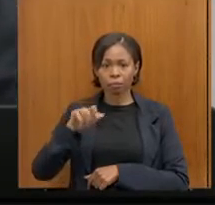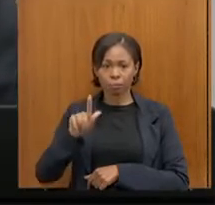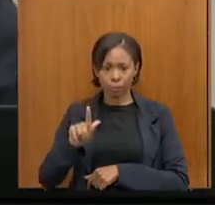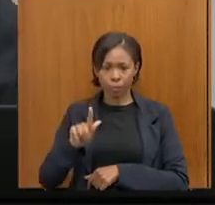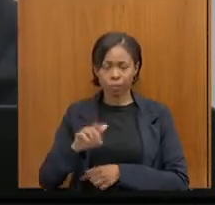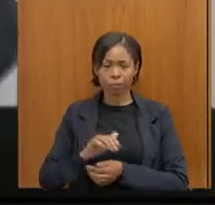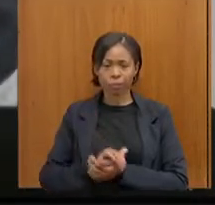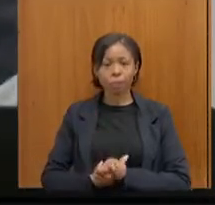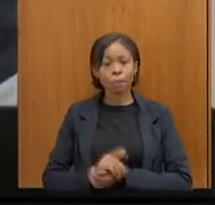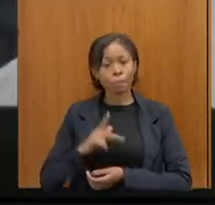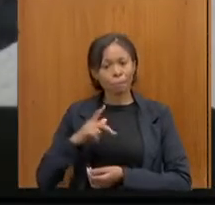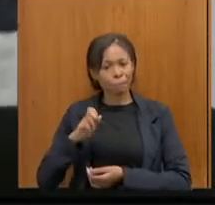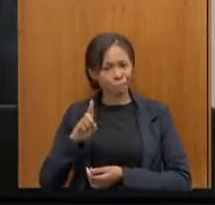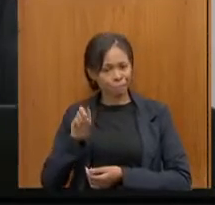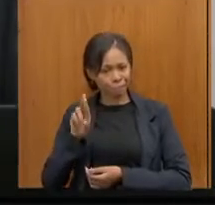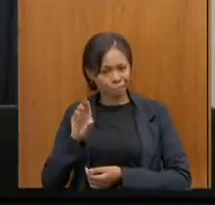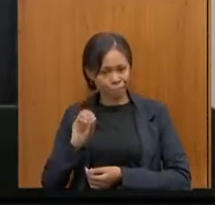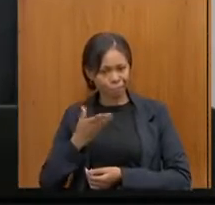Magalhães